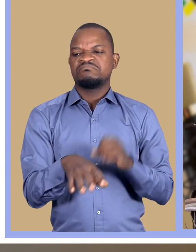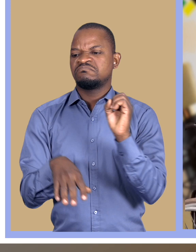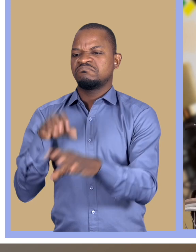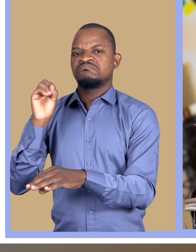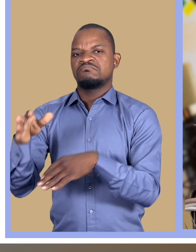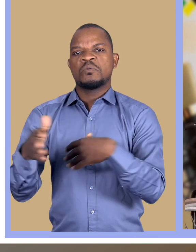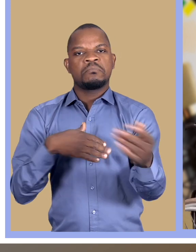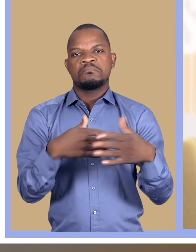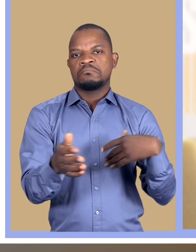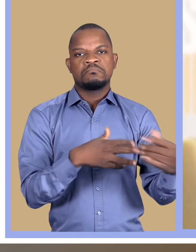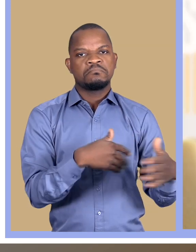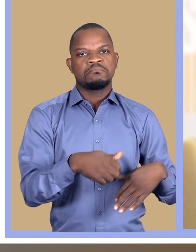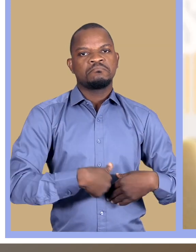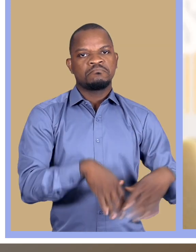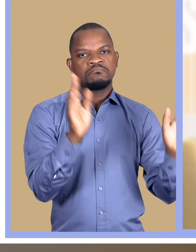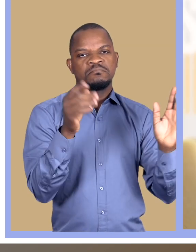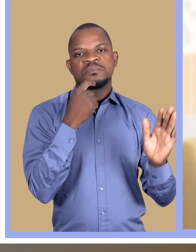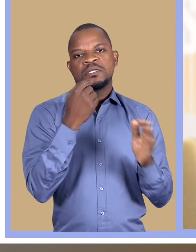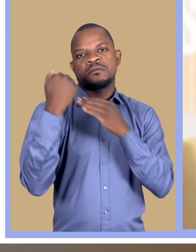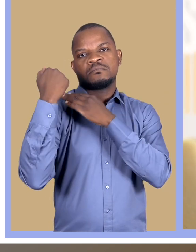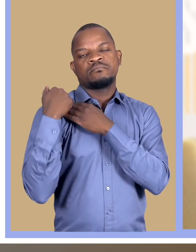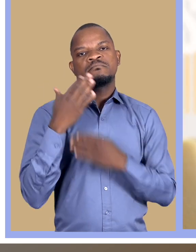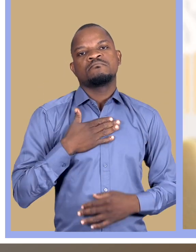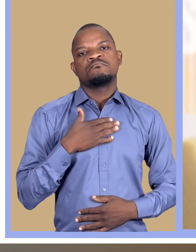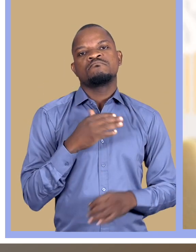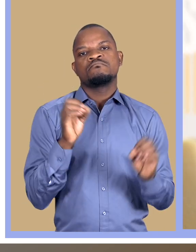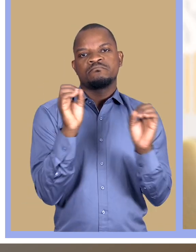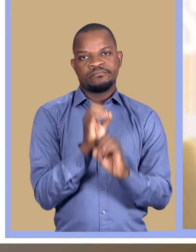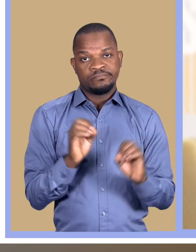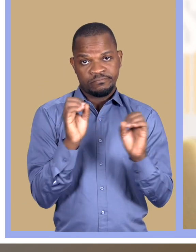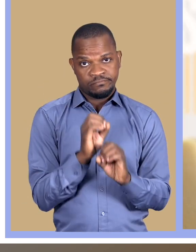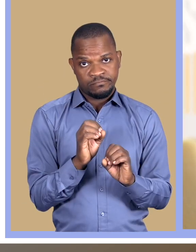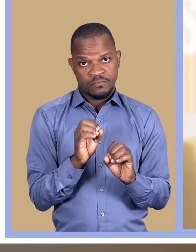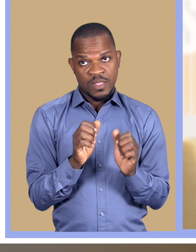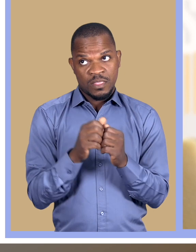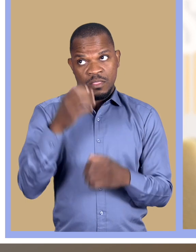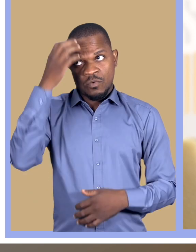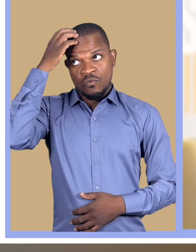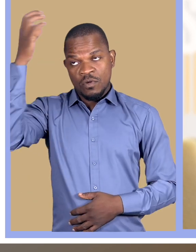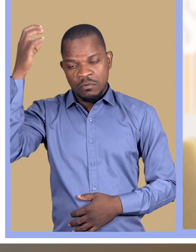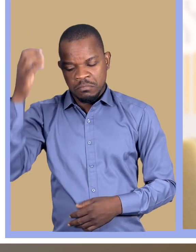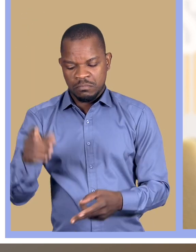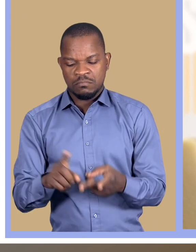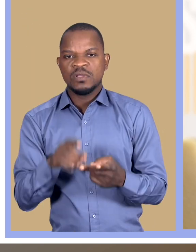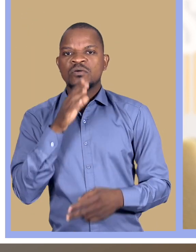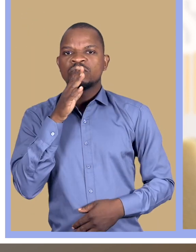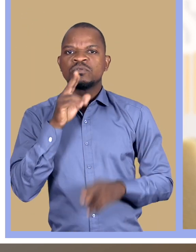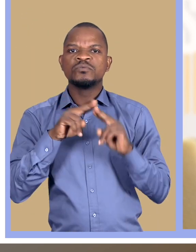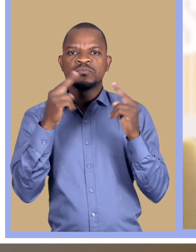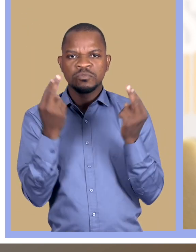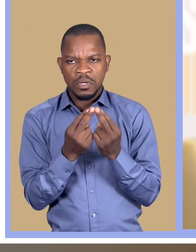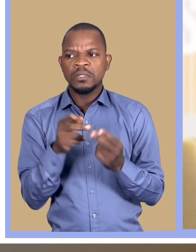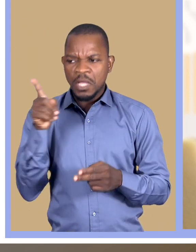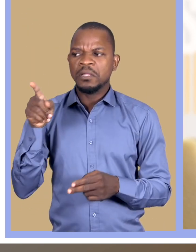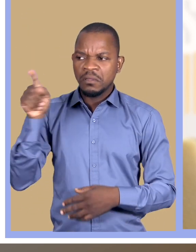e aquela máxima de isto é responsabilidade minha. Então, temos um governo, temos um município, apontamos o dedo para qualquer